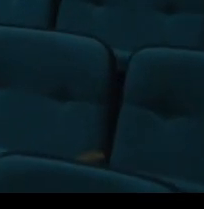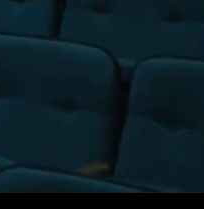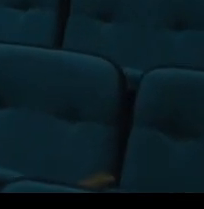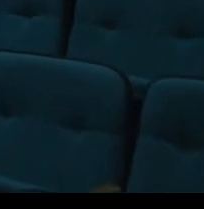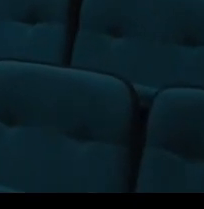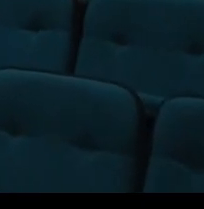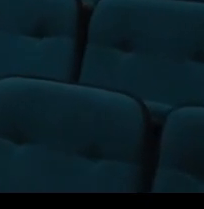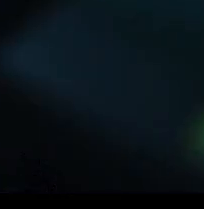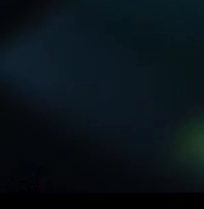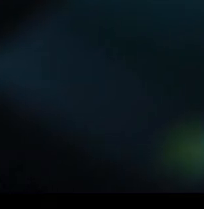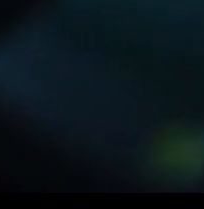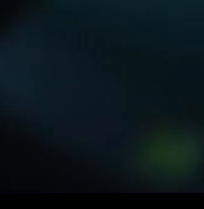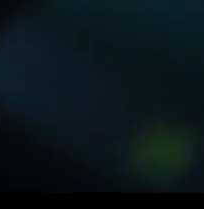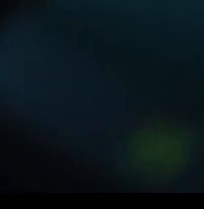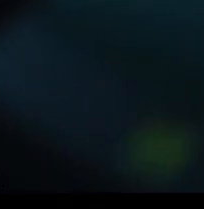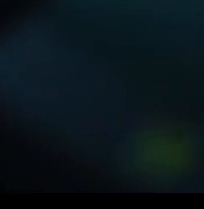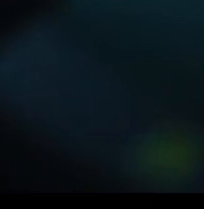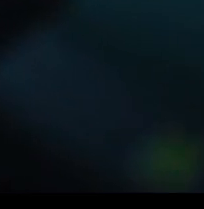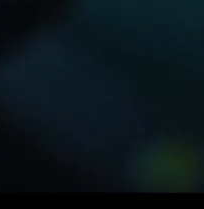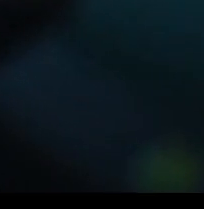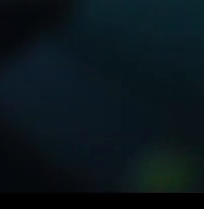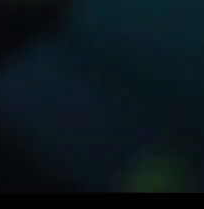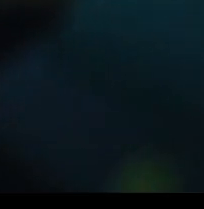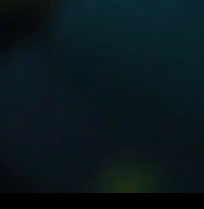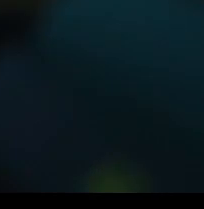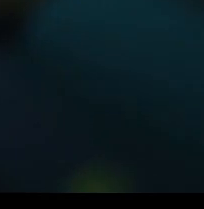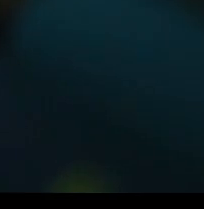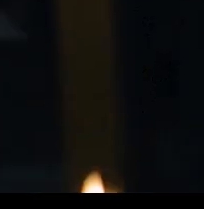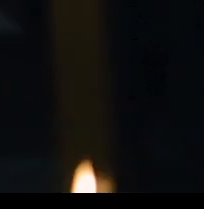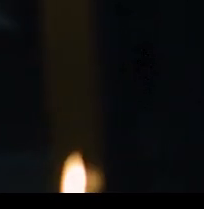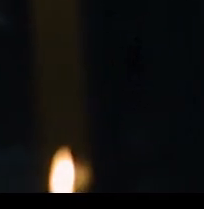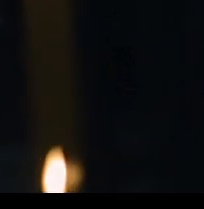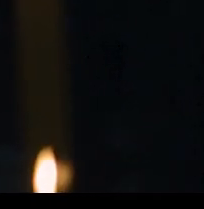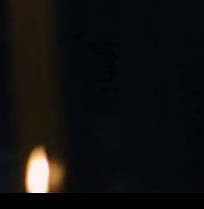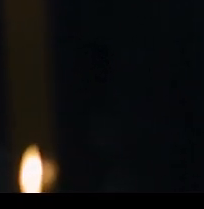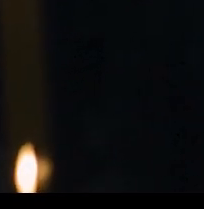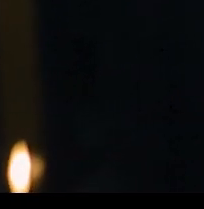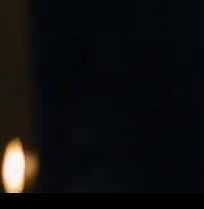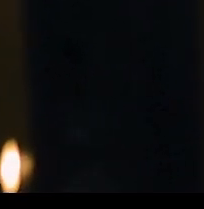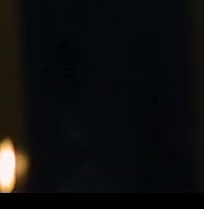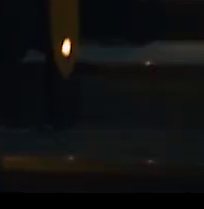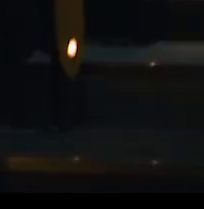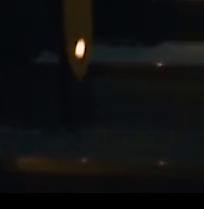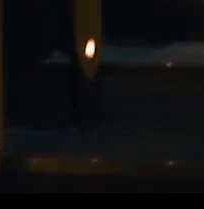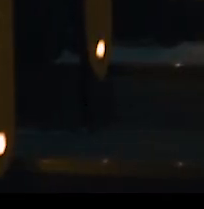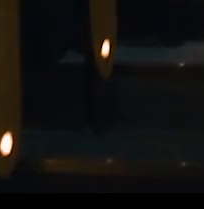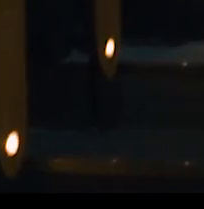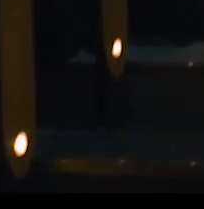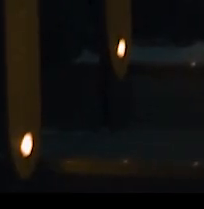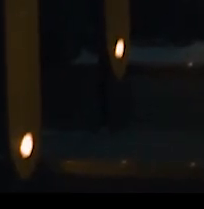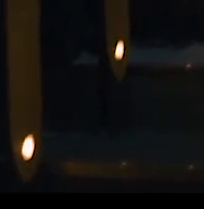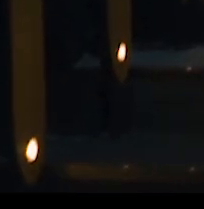Todos estamos reaprendendo a viver em meio à pandemia. O ideal seria marcar o início das oficinas com